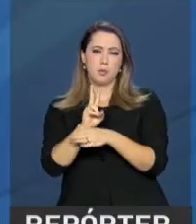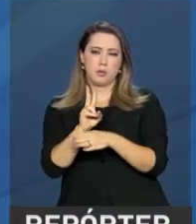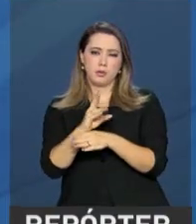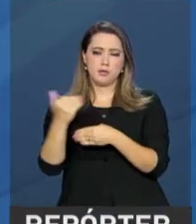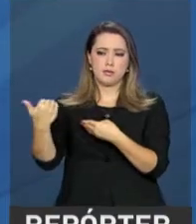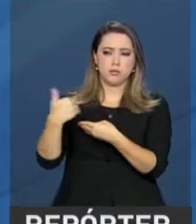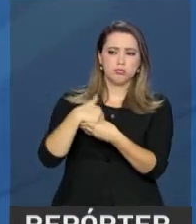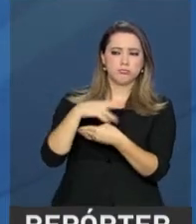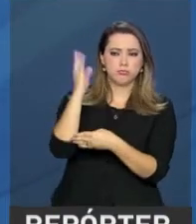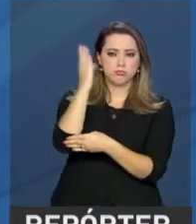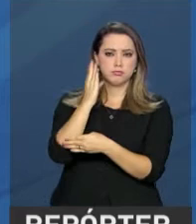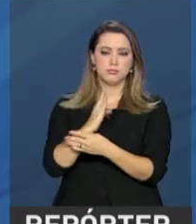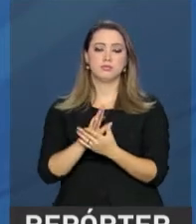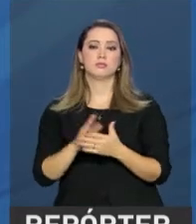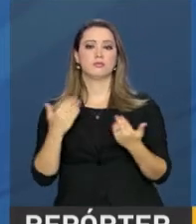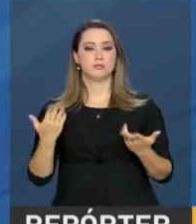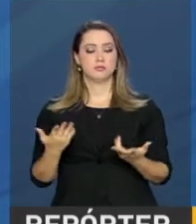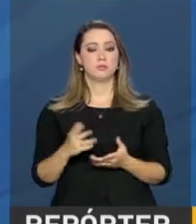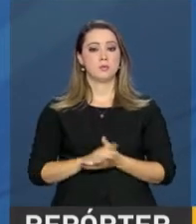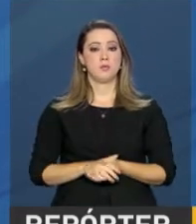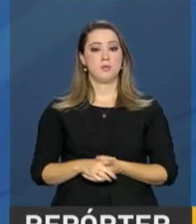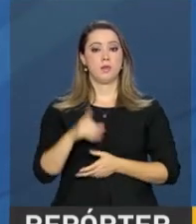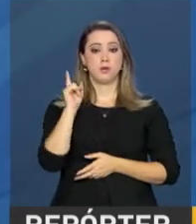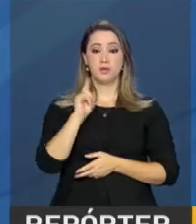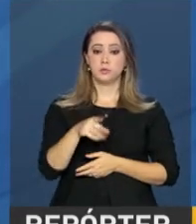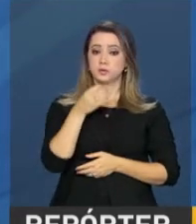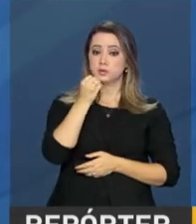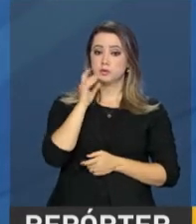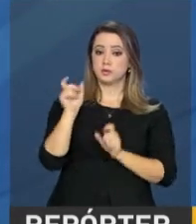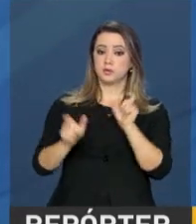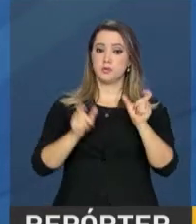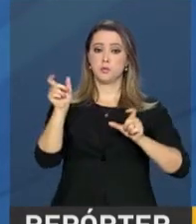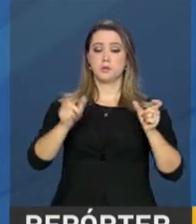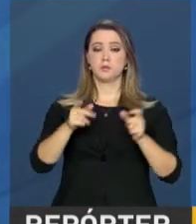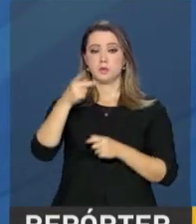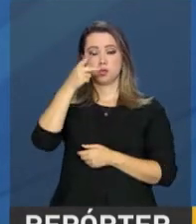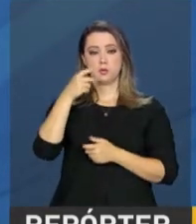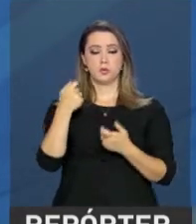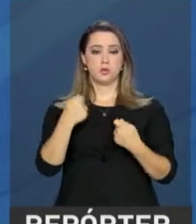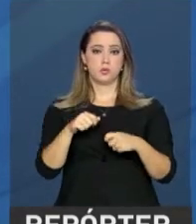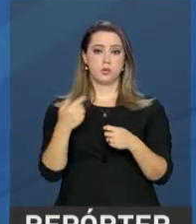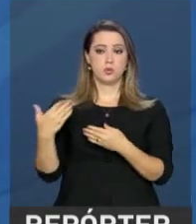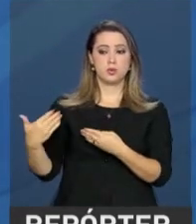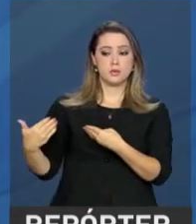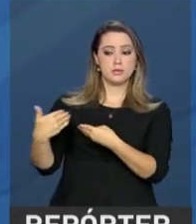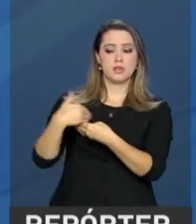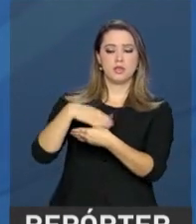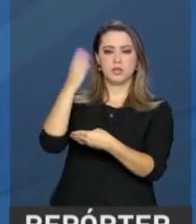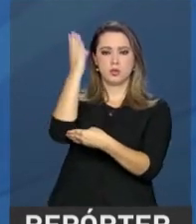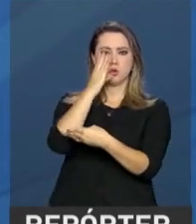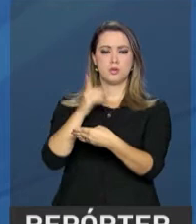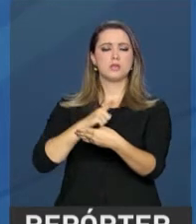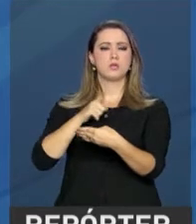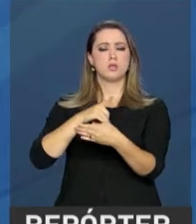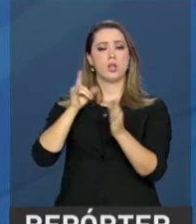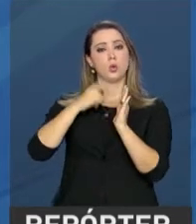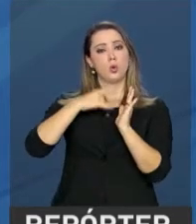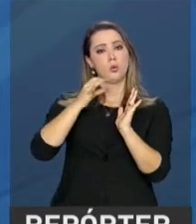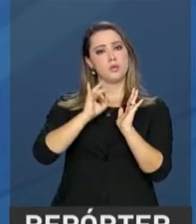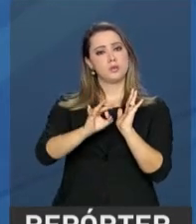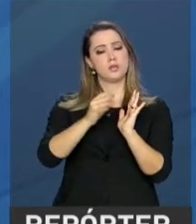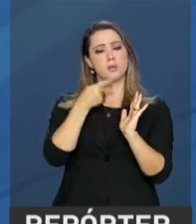atende tanto a expectativa de os migrantes terem documento adequado para